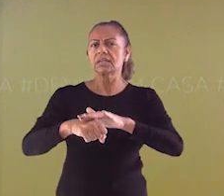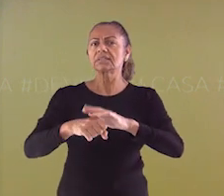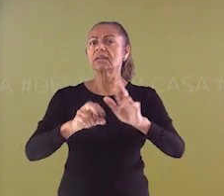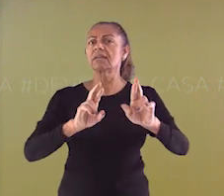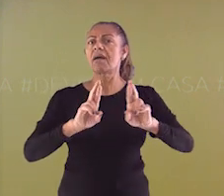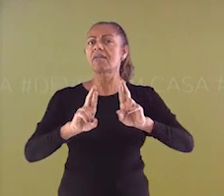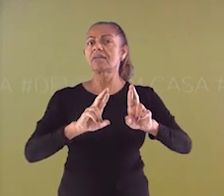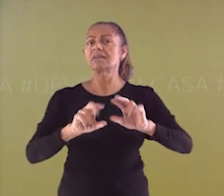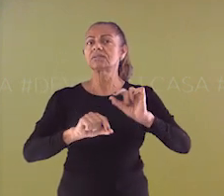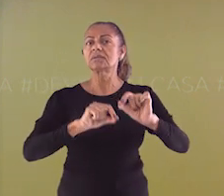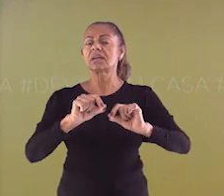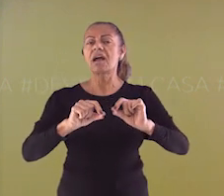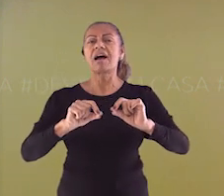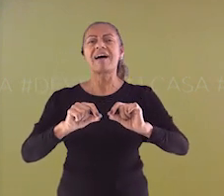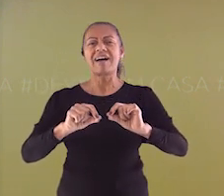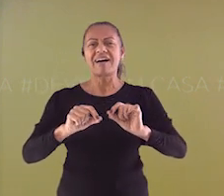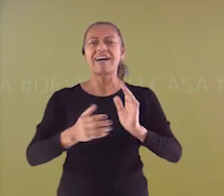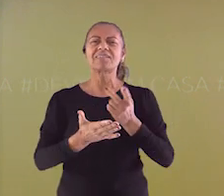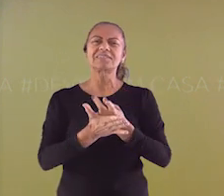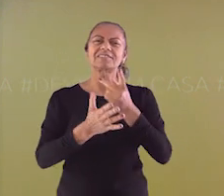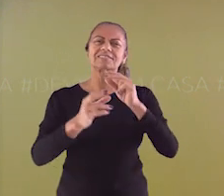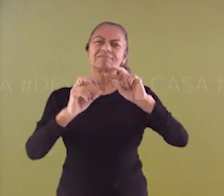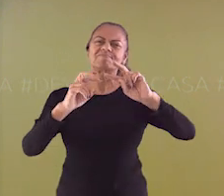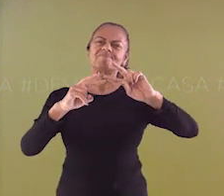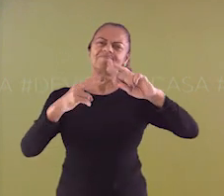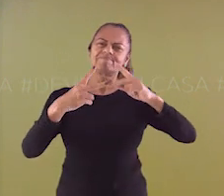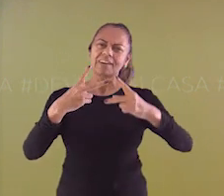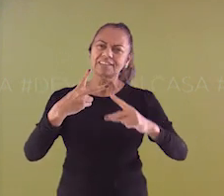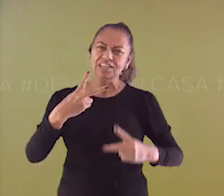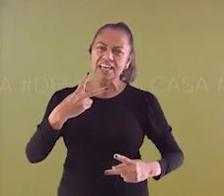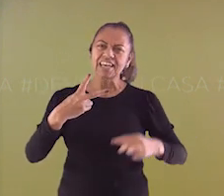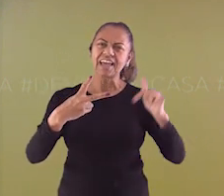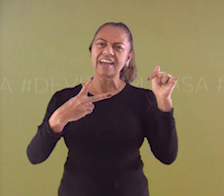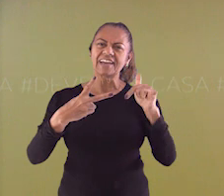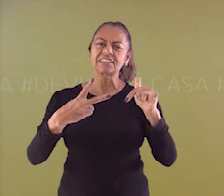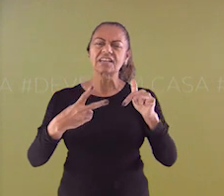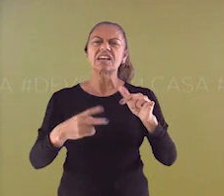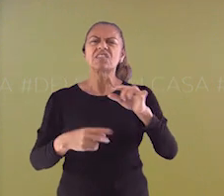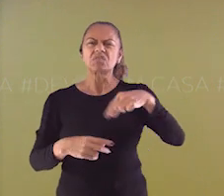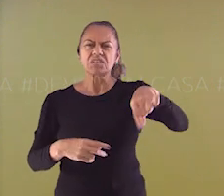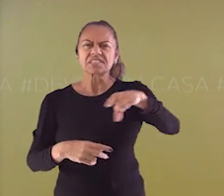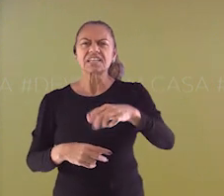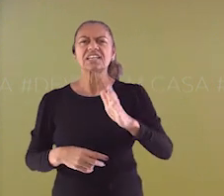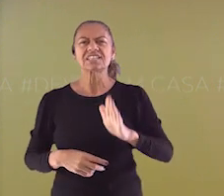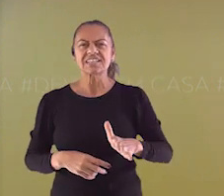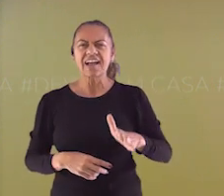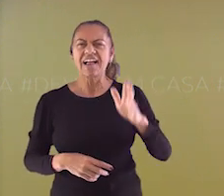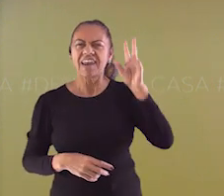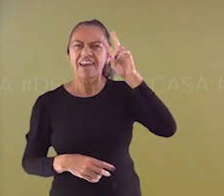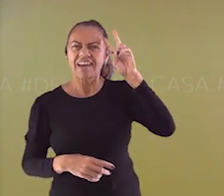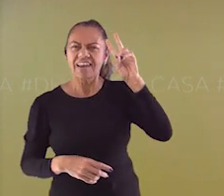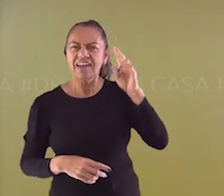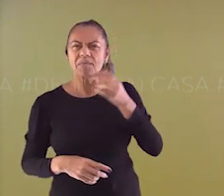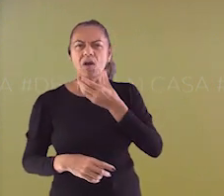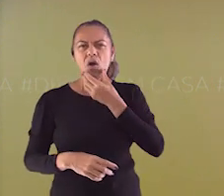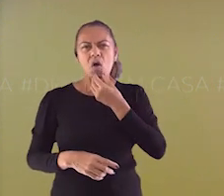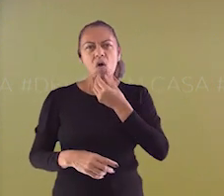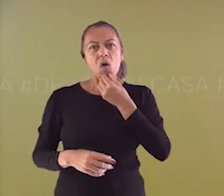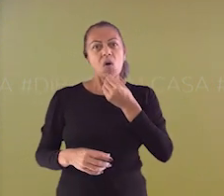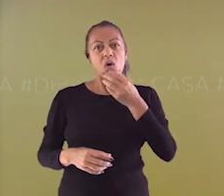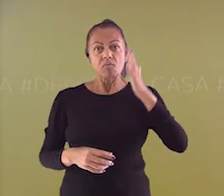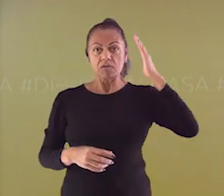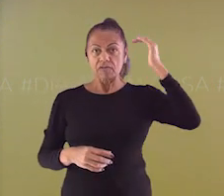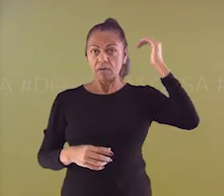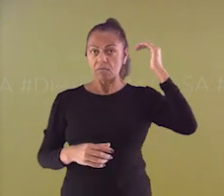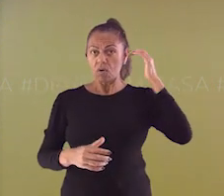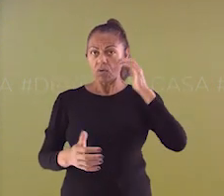casos, as doenças estão correlacionadas a fatores genéticos. Alguns de vocês devem ter ouvido falar no